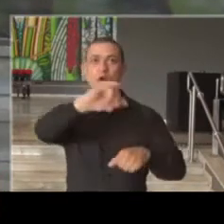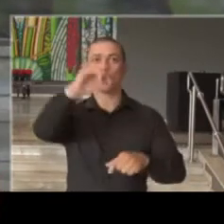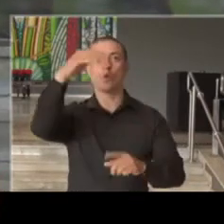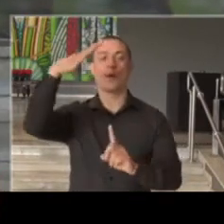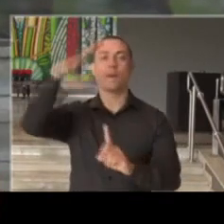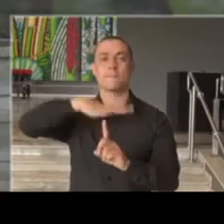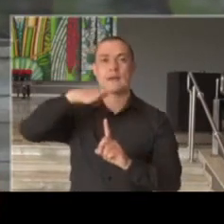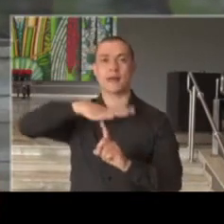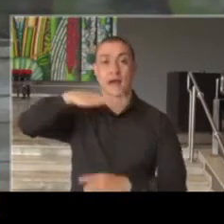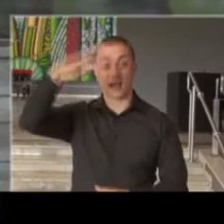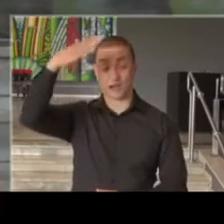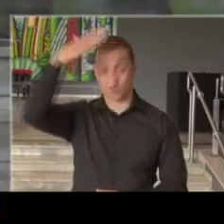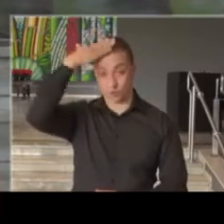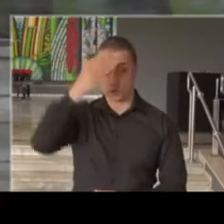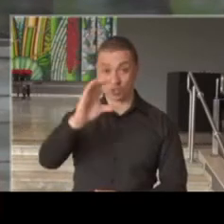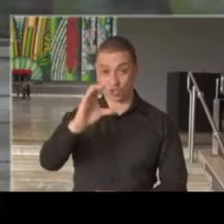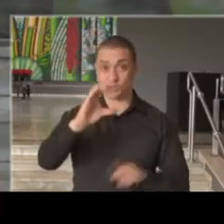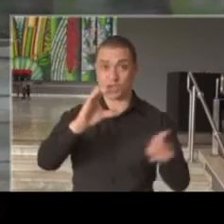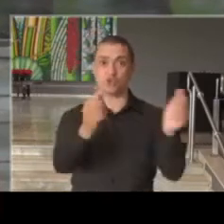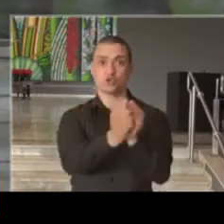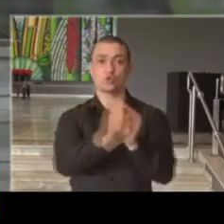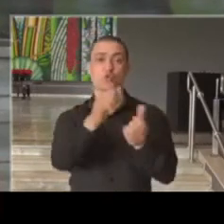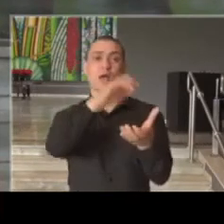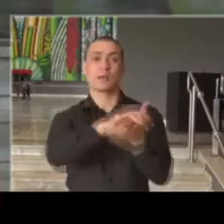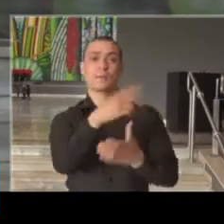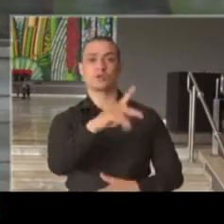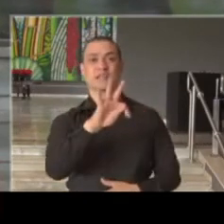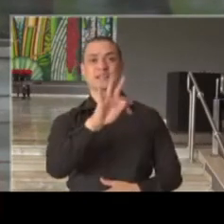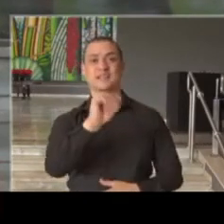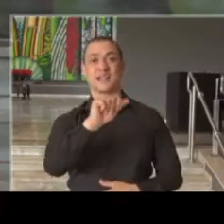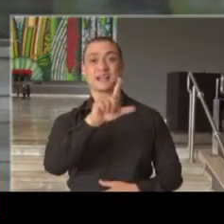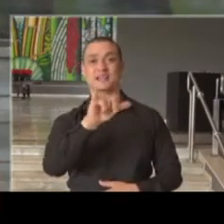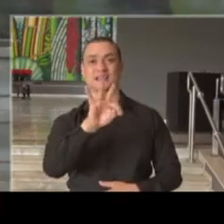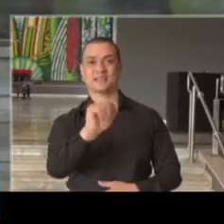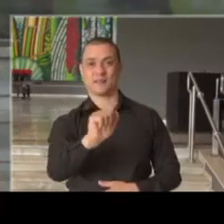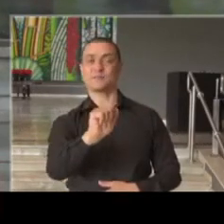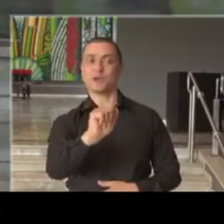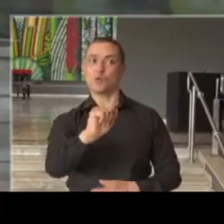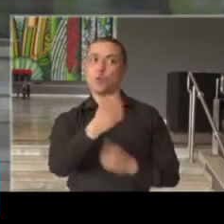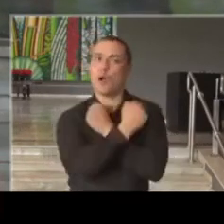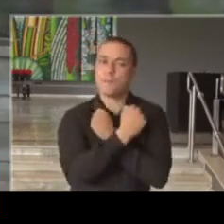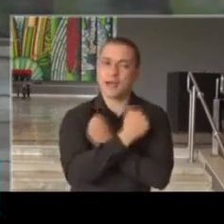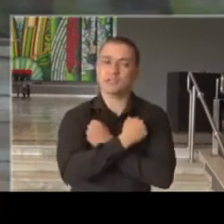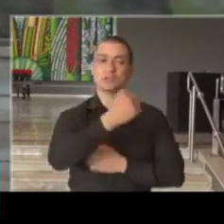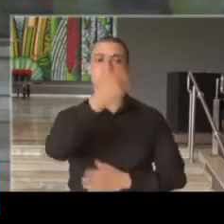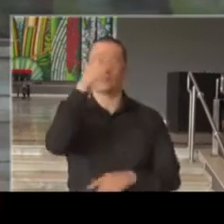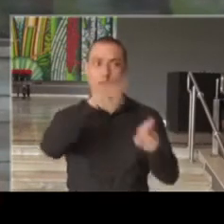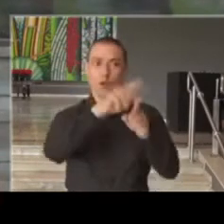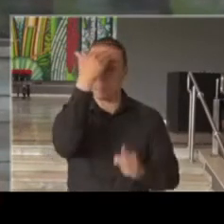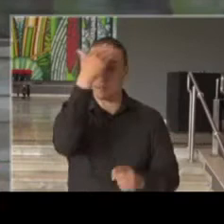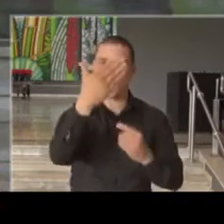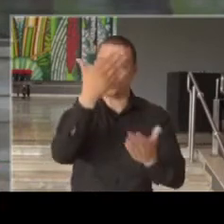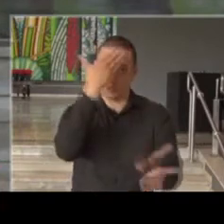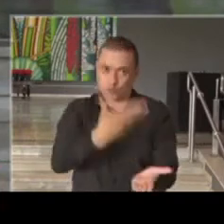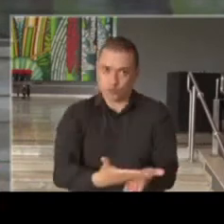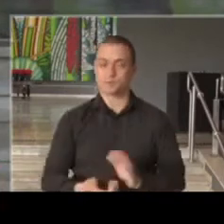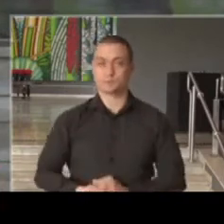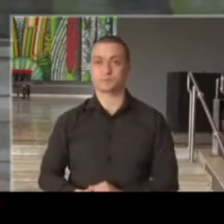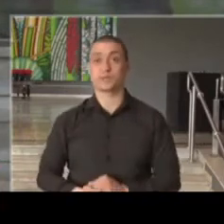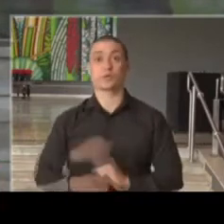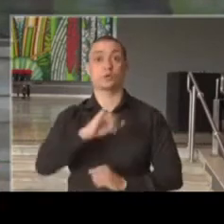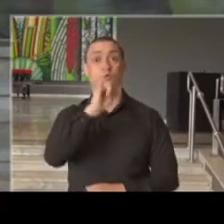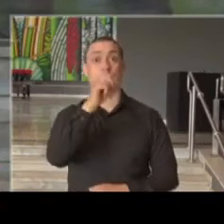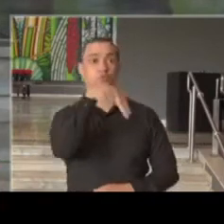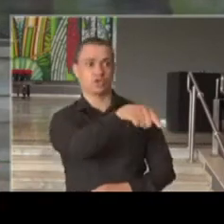Paraná. Então, a ele e a sua esposa Margarita, o meu abraço. E muito obrigado pela confiança, Greca. Jean Gorenstein,